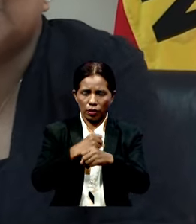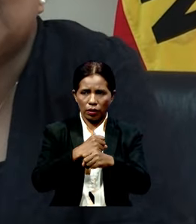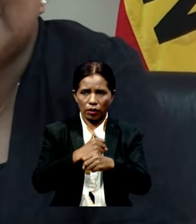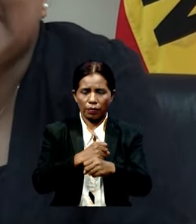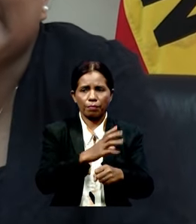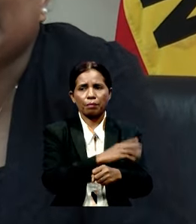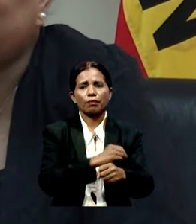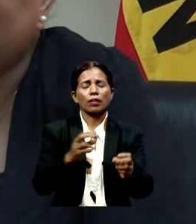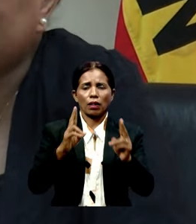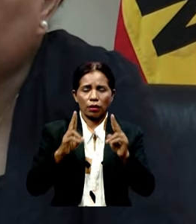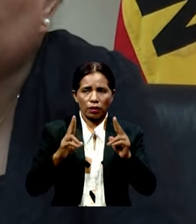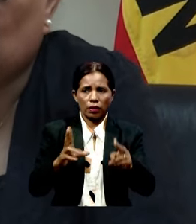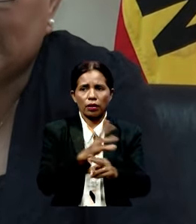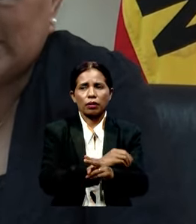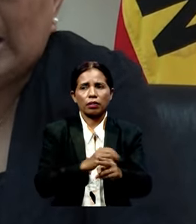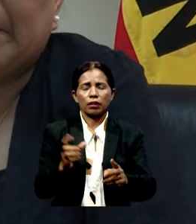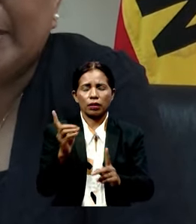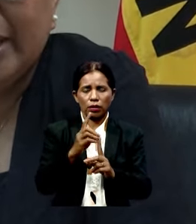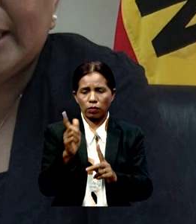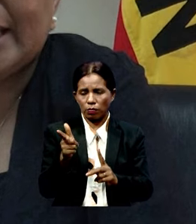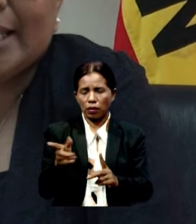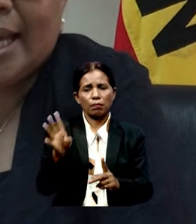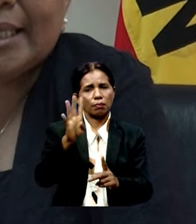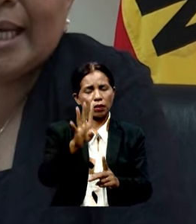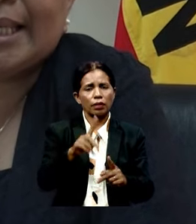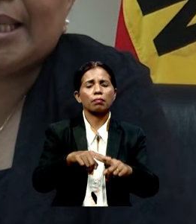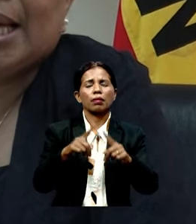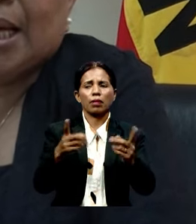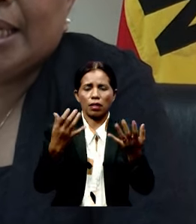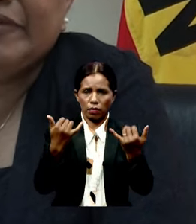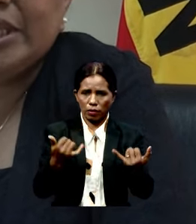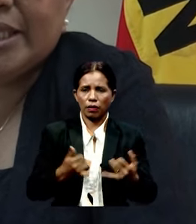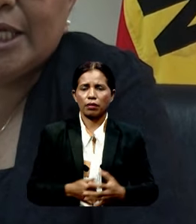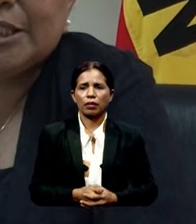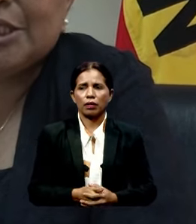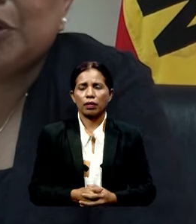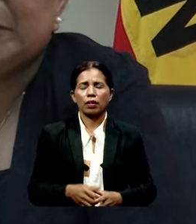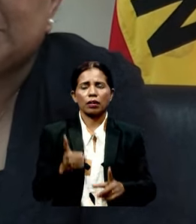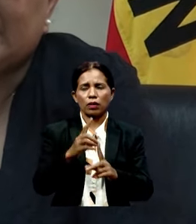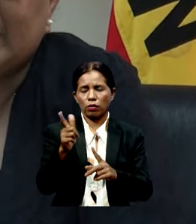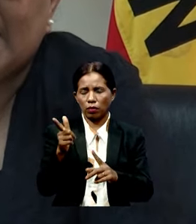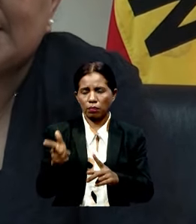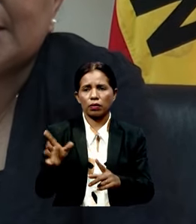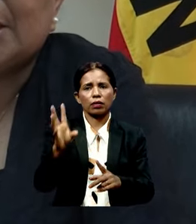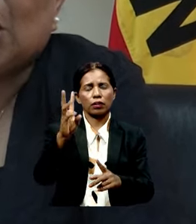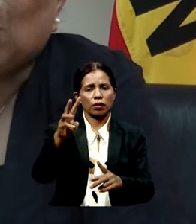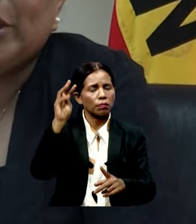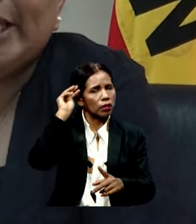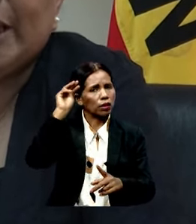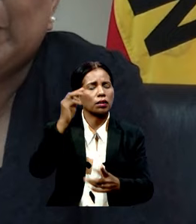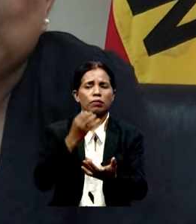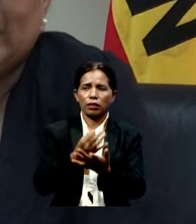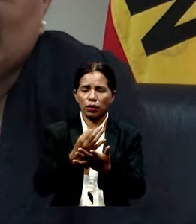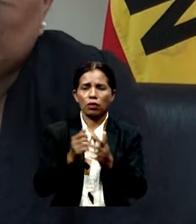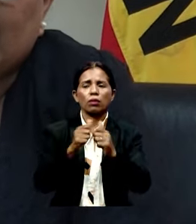discussão caráter urgência dentro de 24 horas. Mas bem, na realidade, cata, de 23, senhora ministra de finanças, com